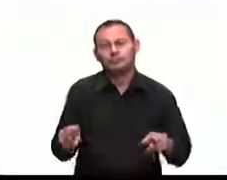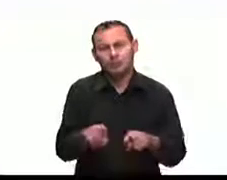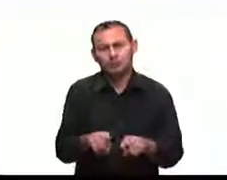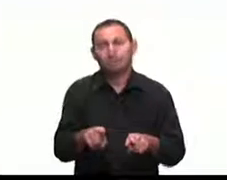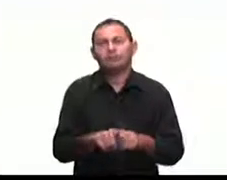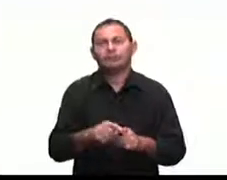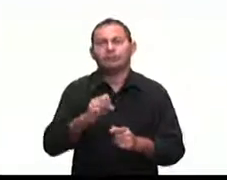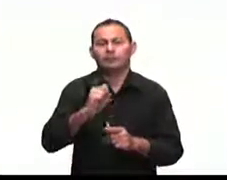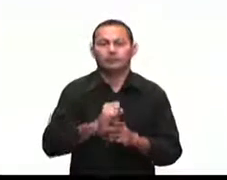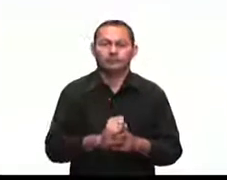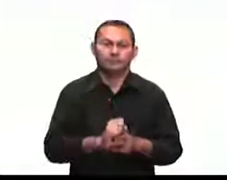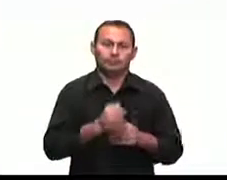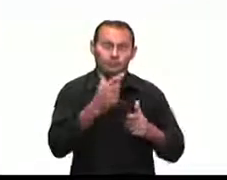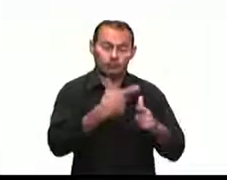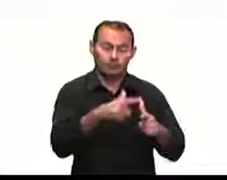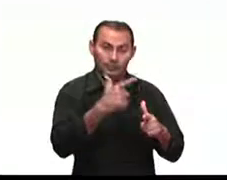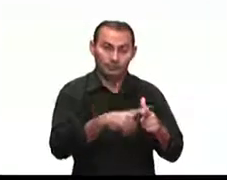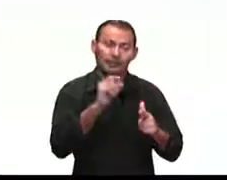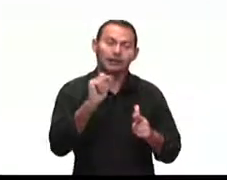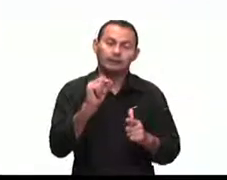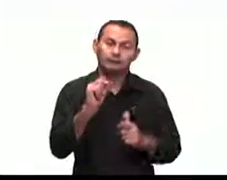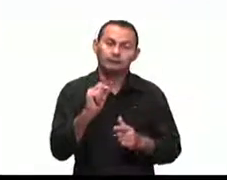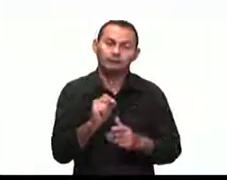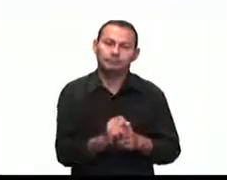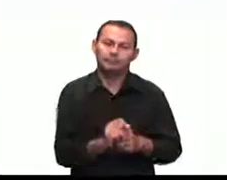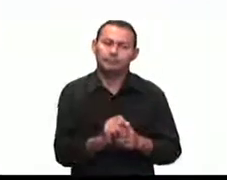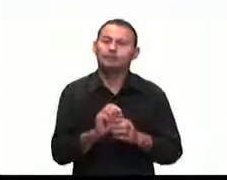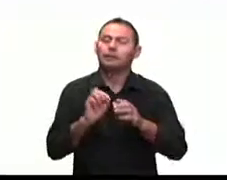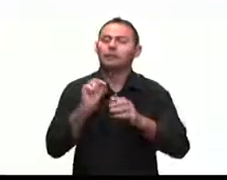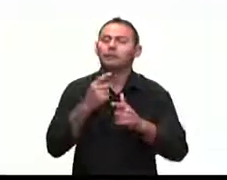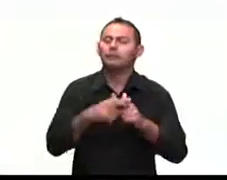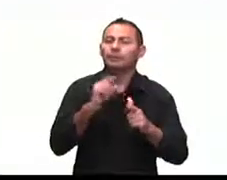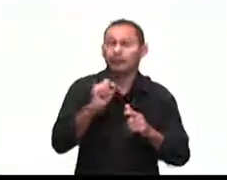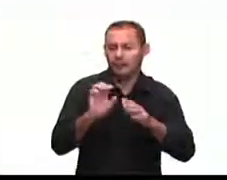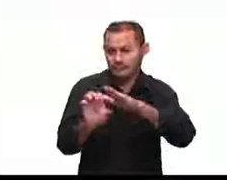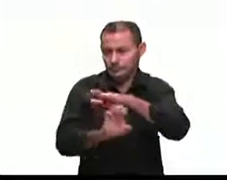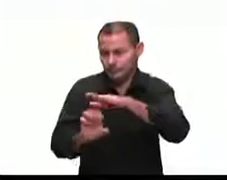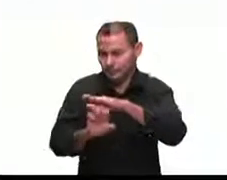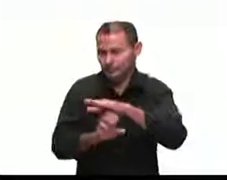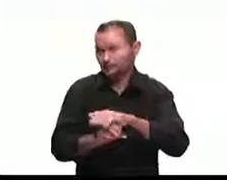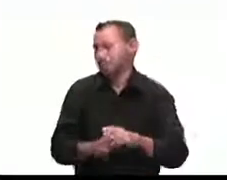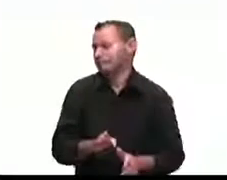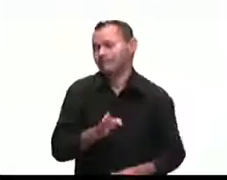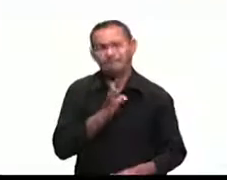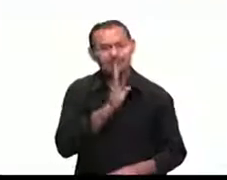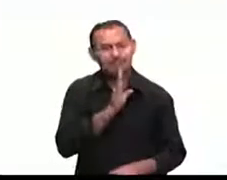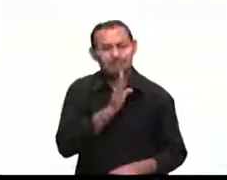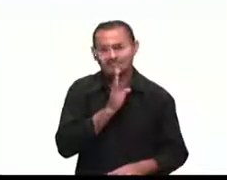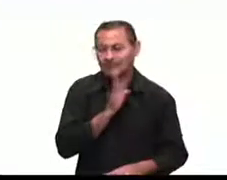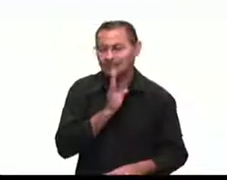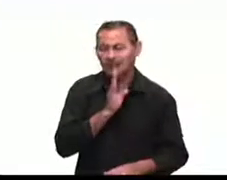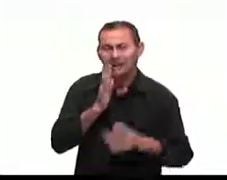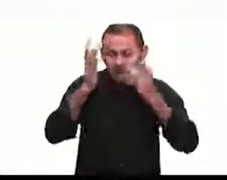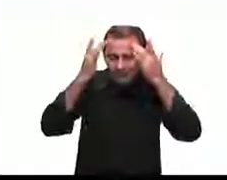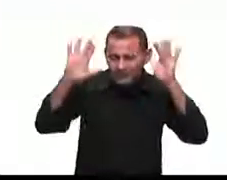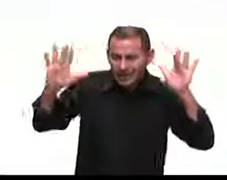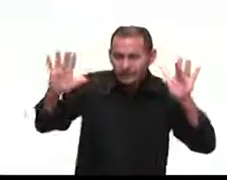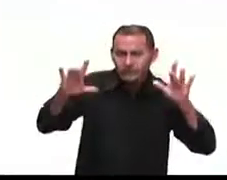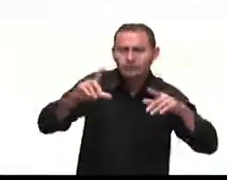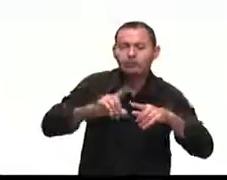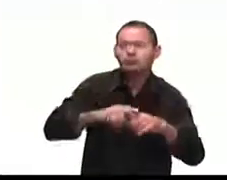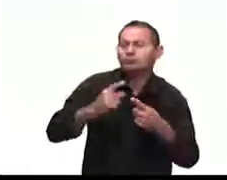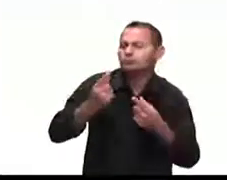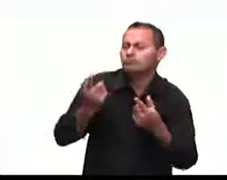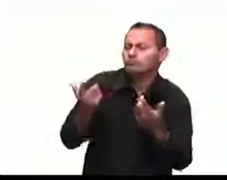o problema, na verdade, é que a empresa, ela desconhece o potencial desse